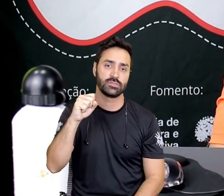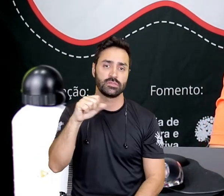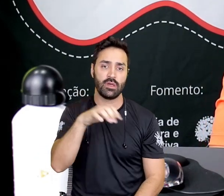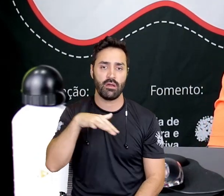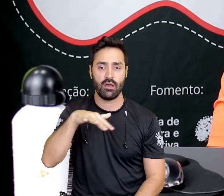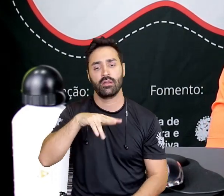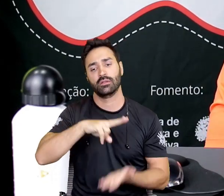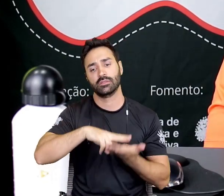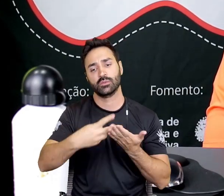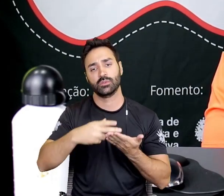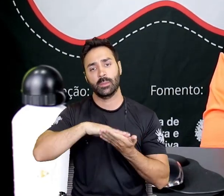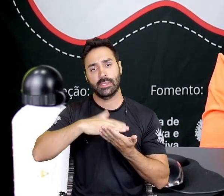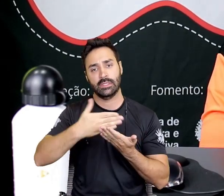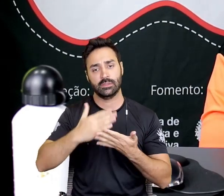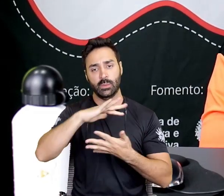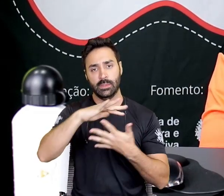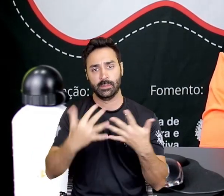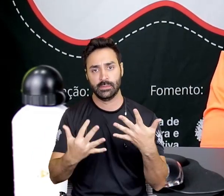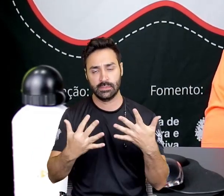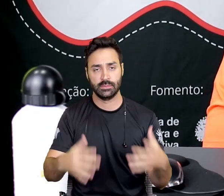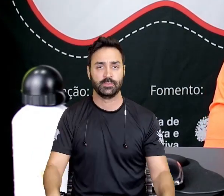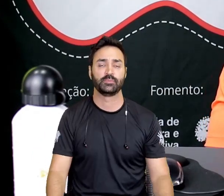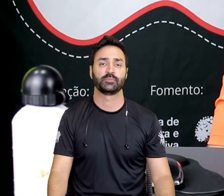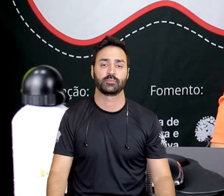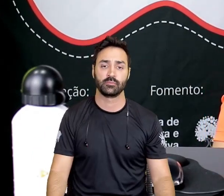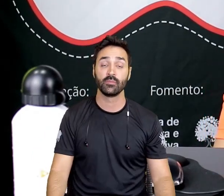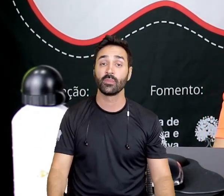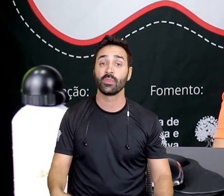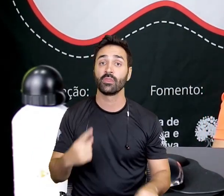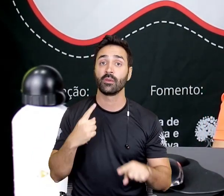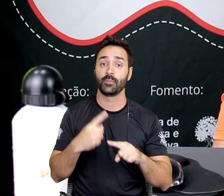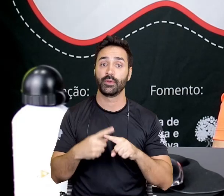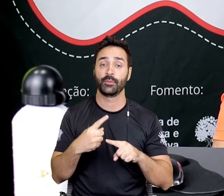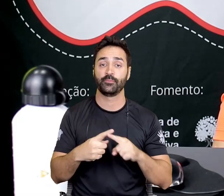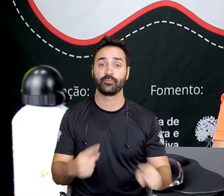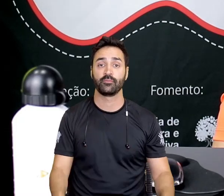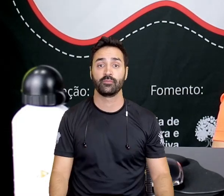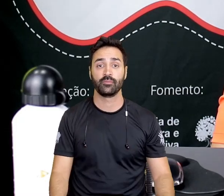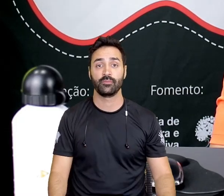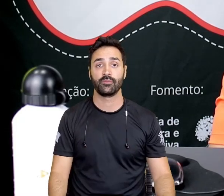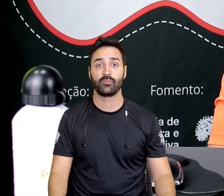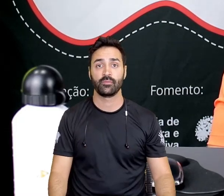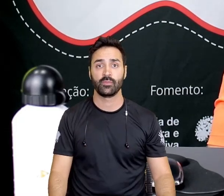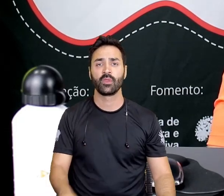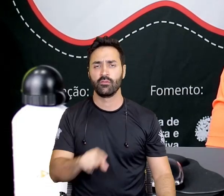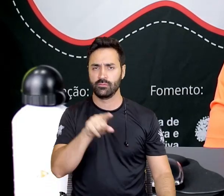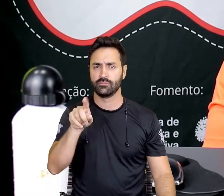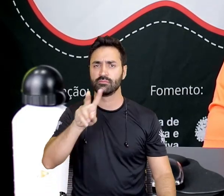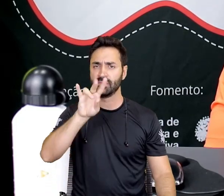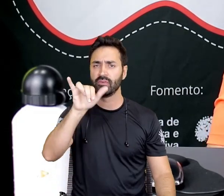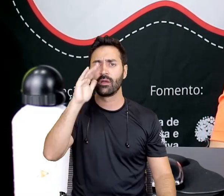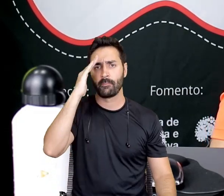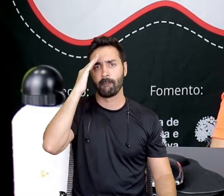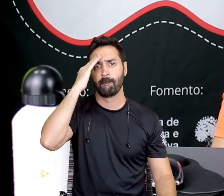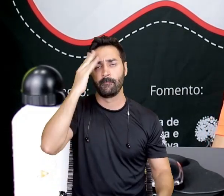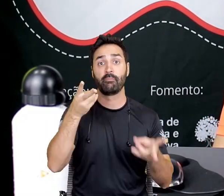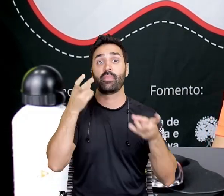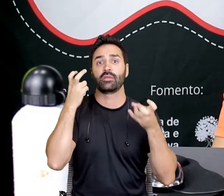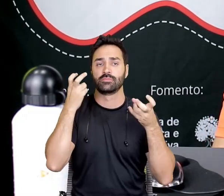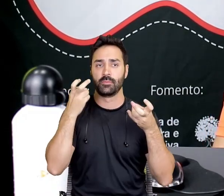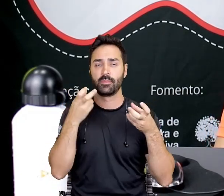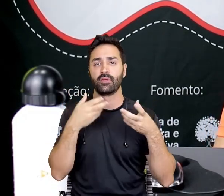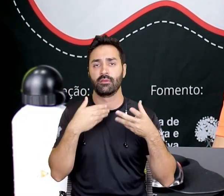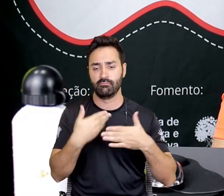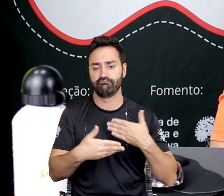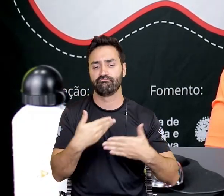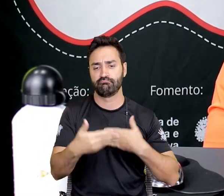tradução e interpretação de língua brasileira de sinais. Tá? Por quê? E vocês vão perceber isso durante